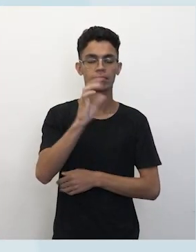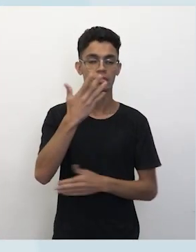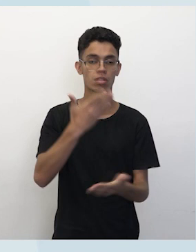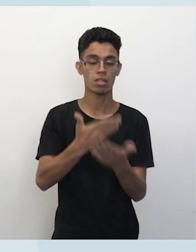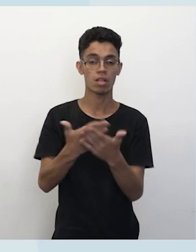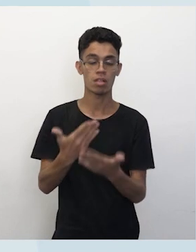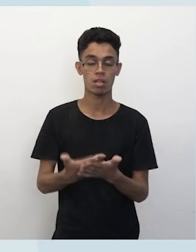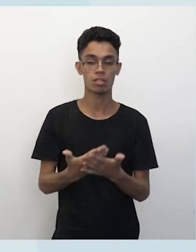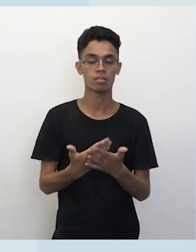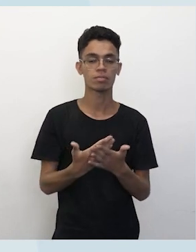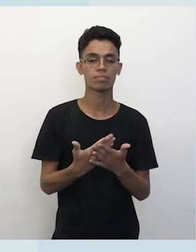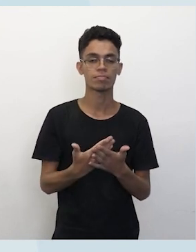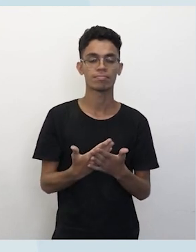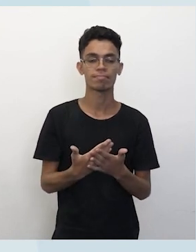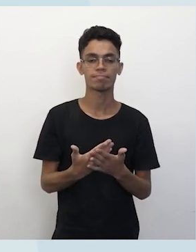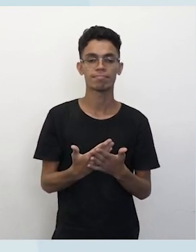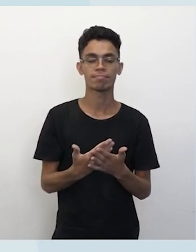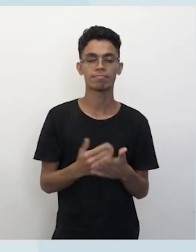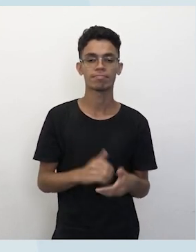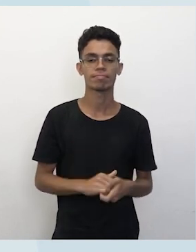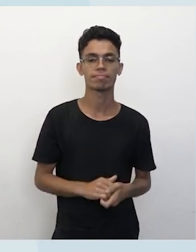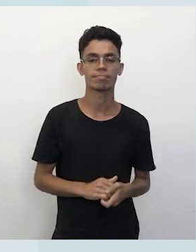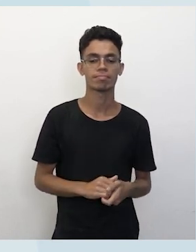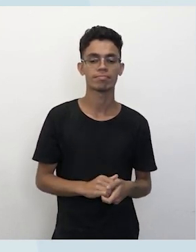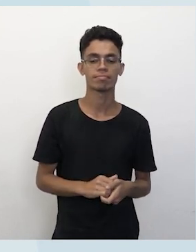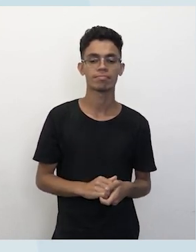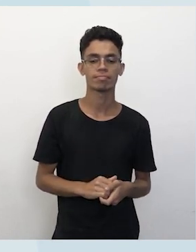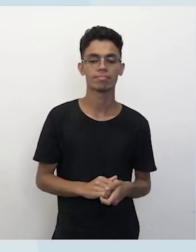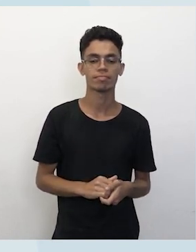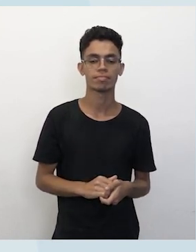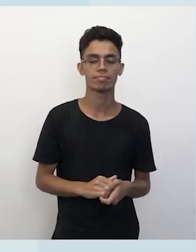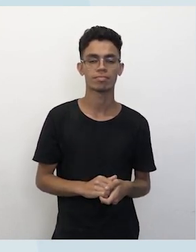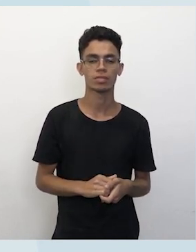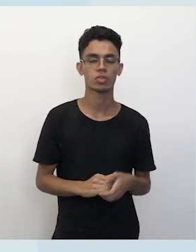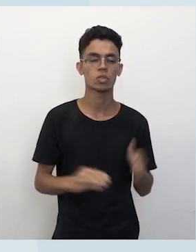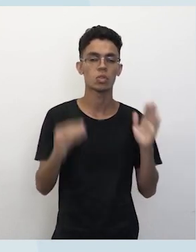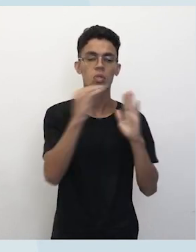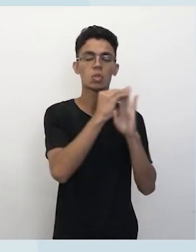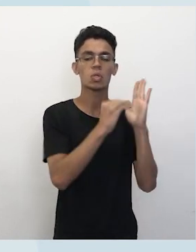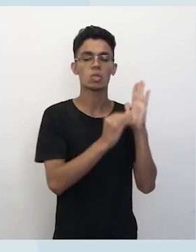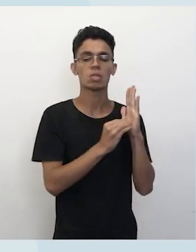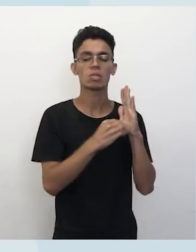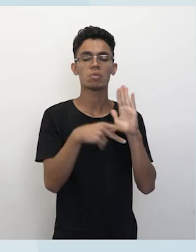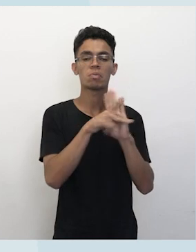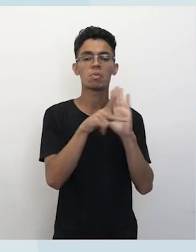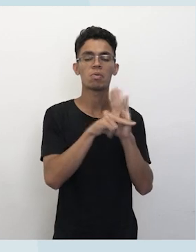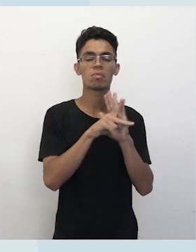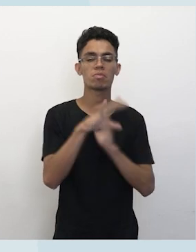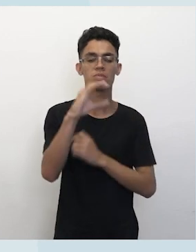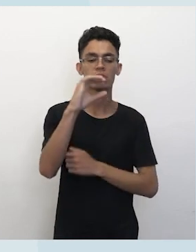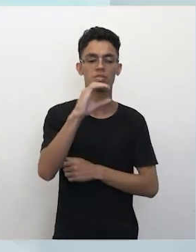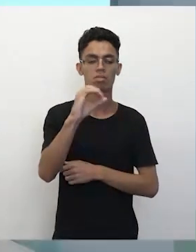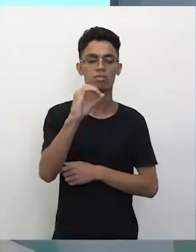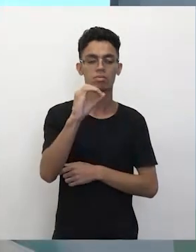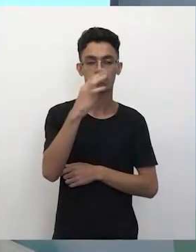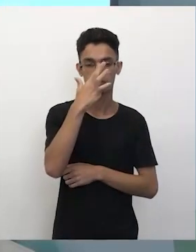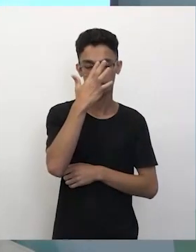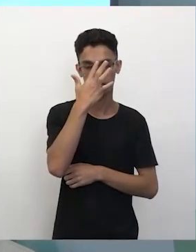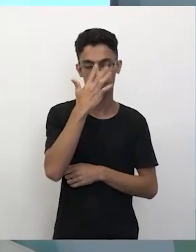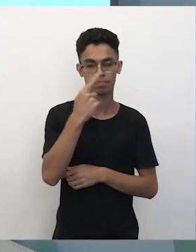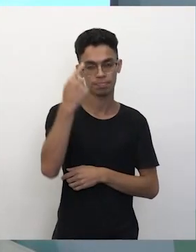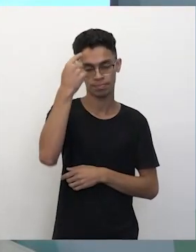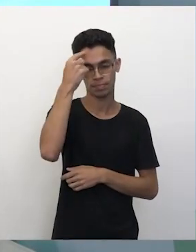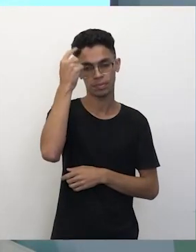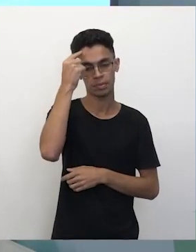aula 1, a gente acabou não colocando essa questão da exceção do próprio zero, né? Como vamos lá definir a ideia